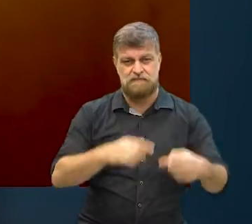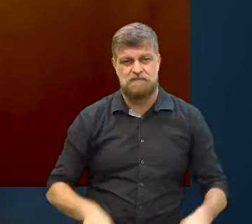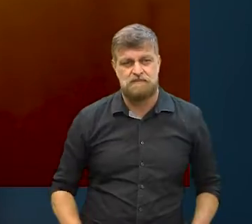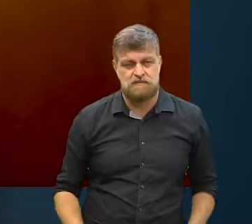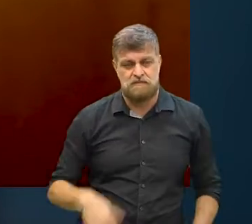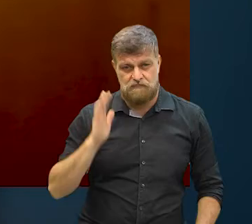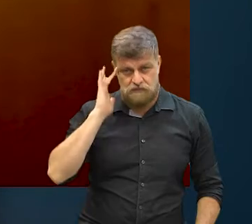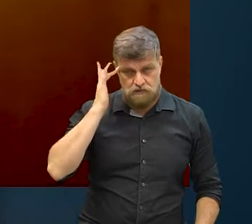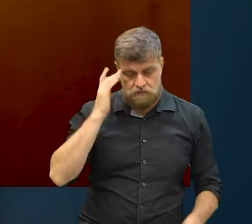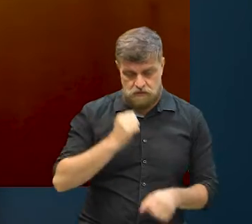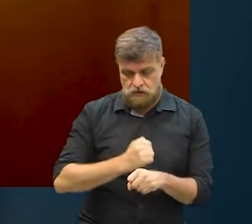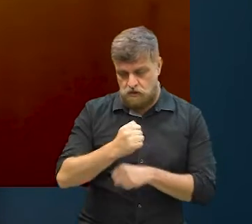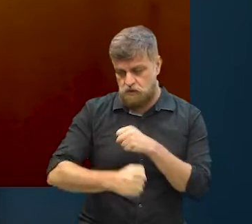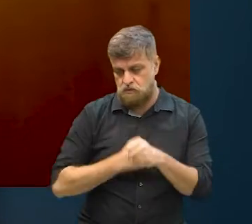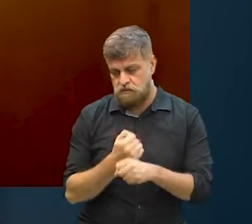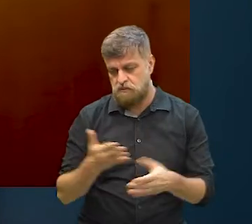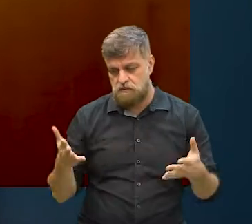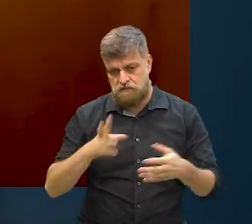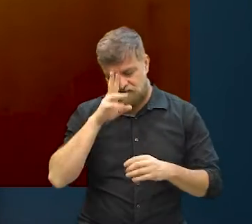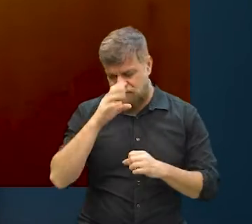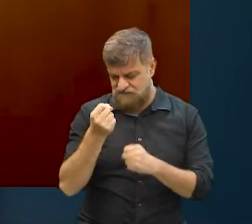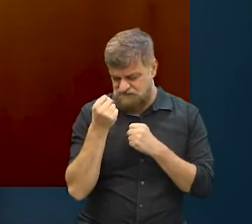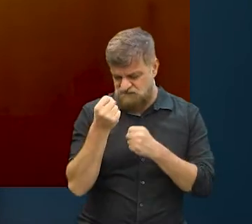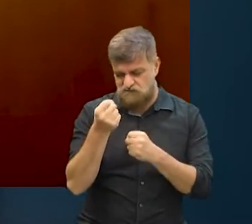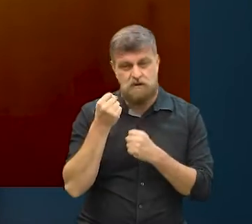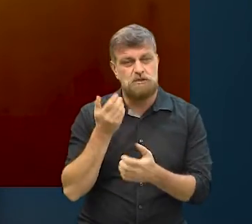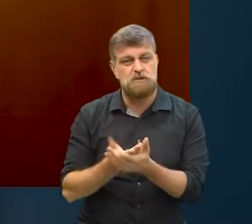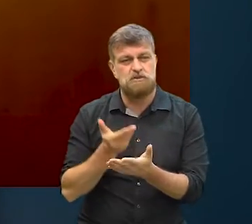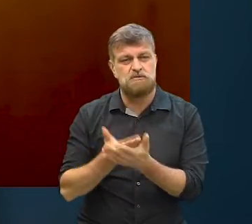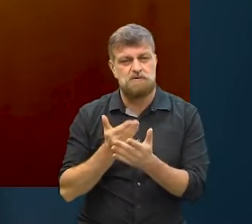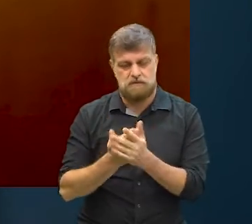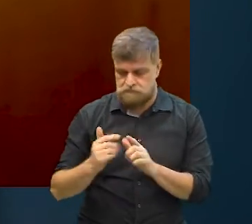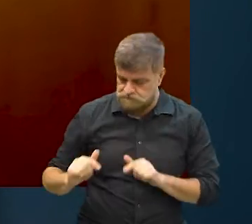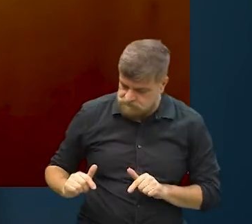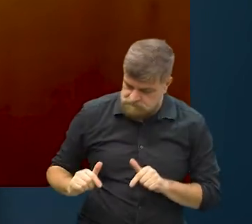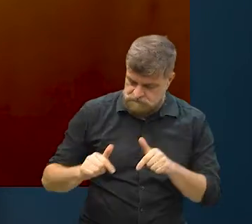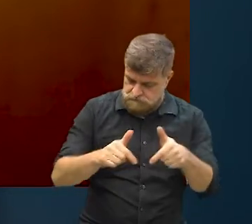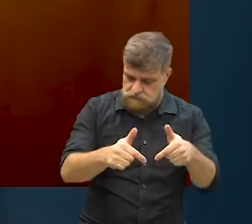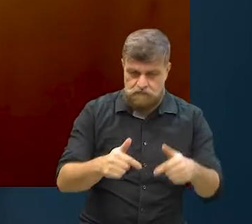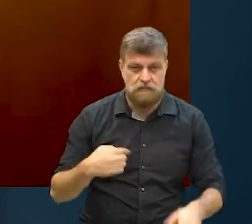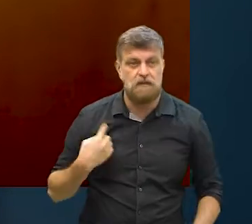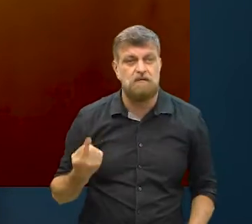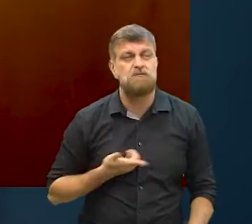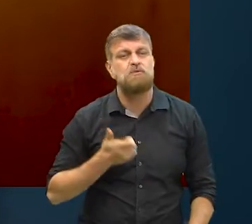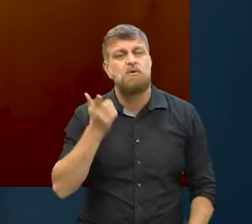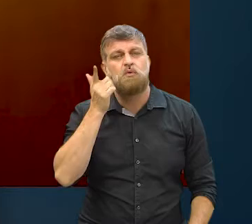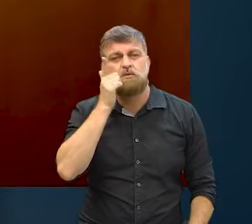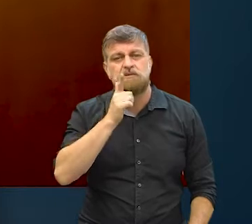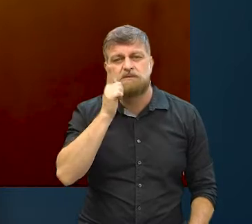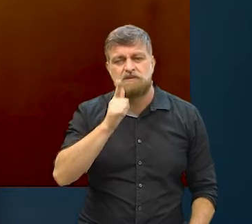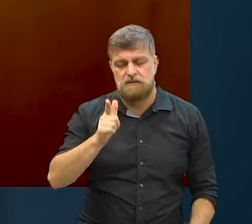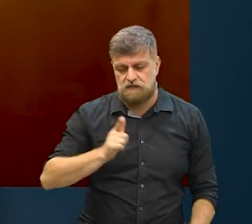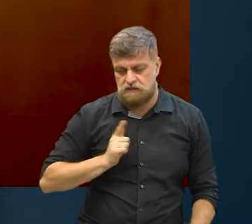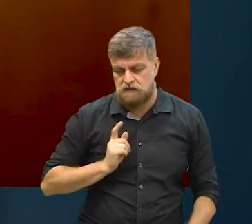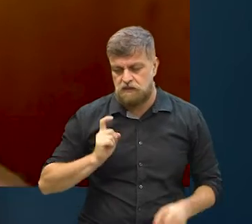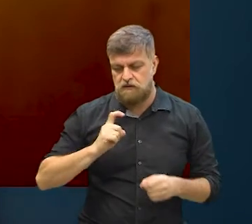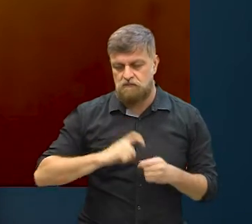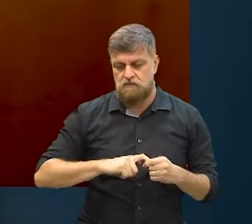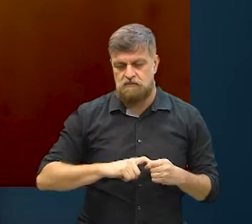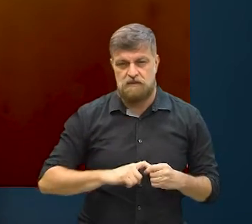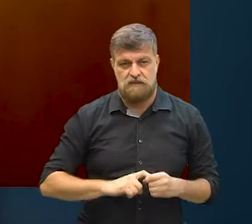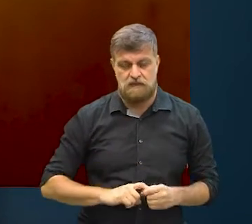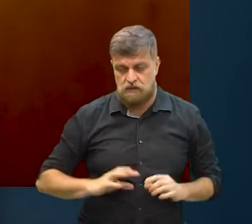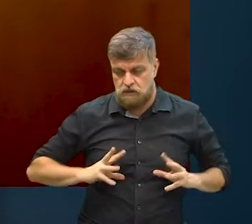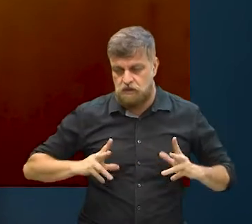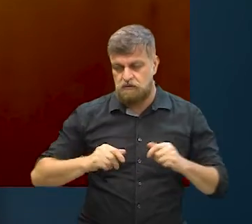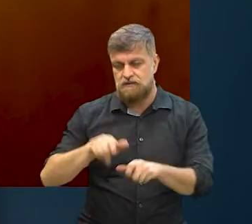Então, eu acho que esse ano a gente tem que pegar forte aí, estudar bastante, correr atrás de bastante coisas, para a gente poder trazer de volta